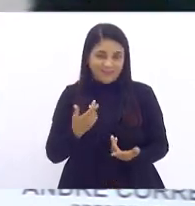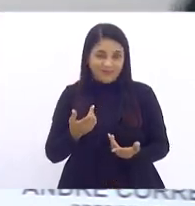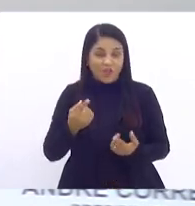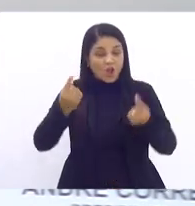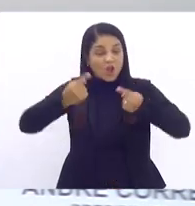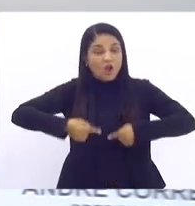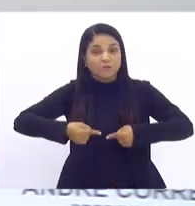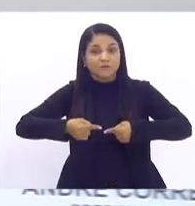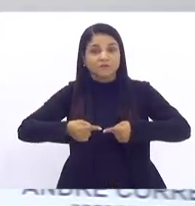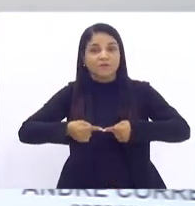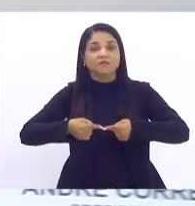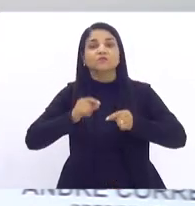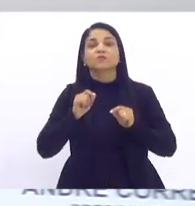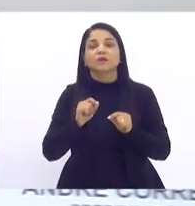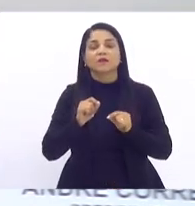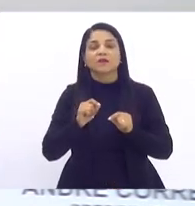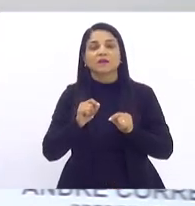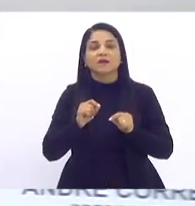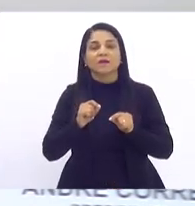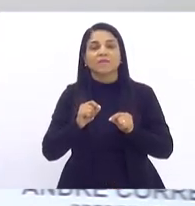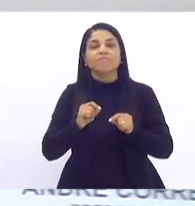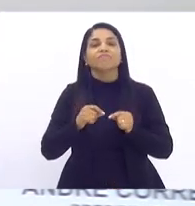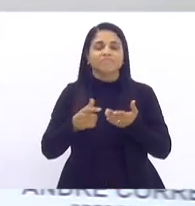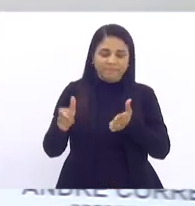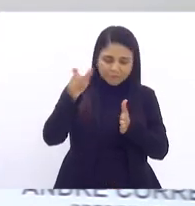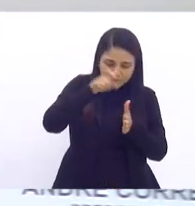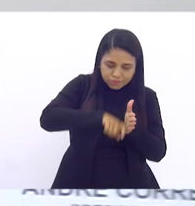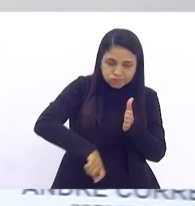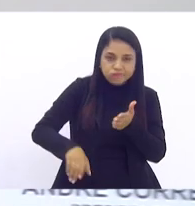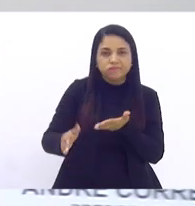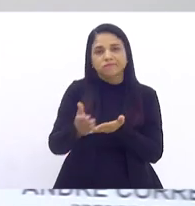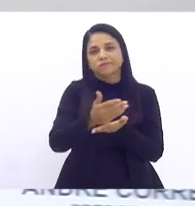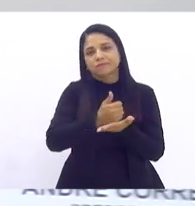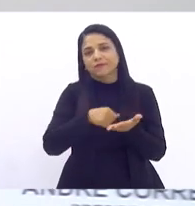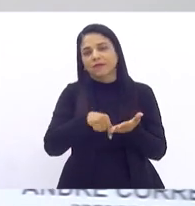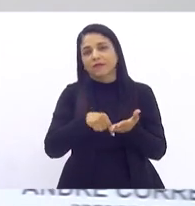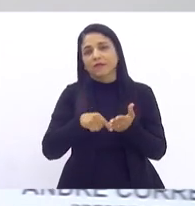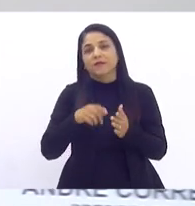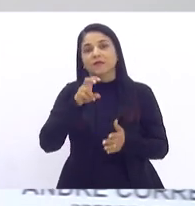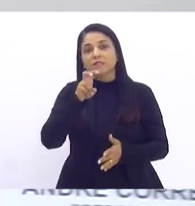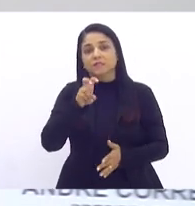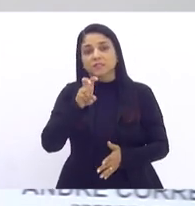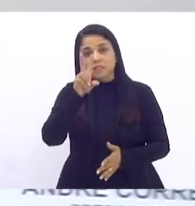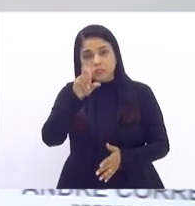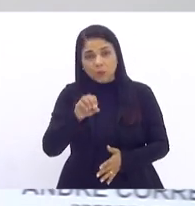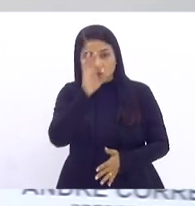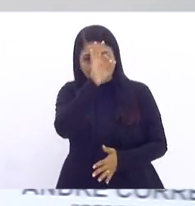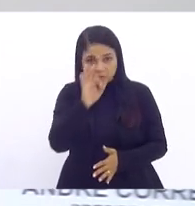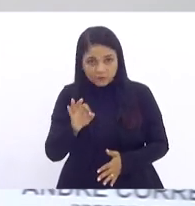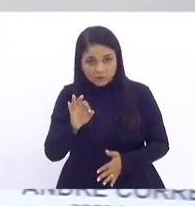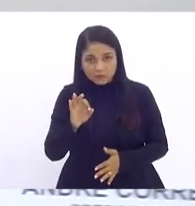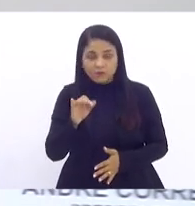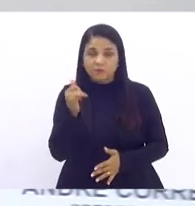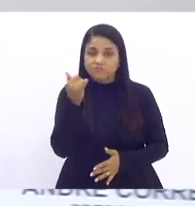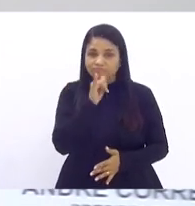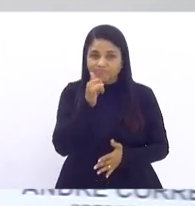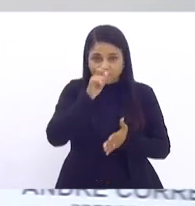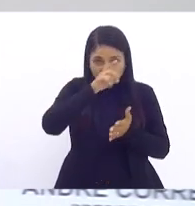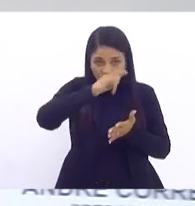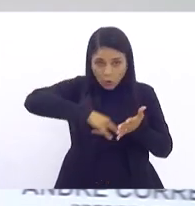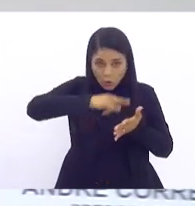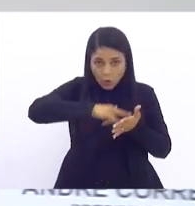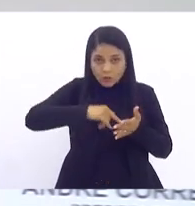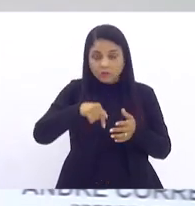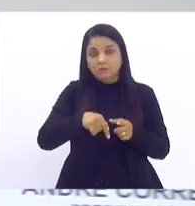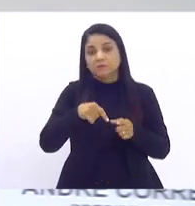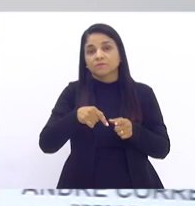qual é o problema de cima disso de novo Carga Tributária porque quase 50% da conta da energia é imposto tributos em casa